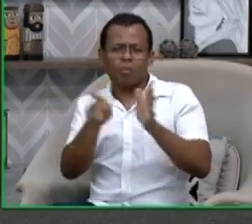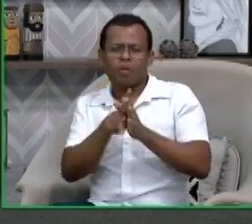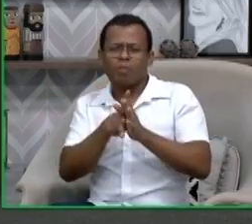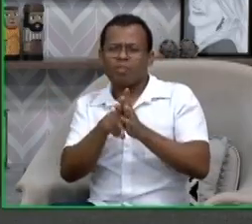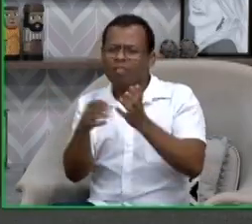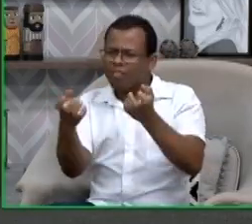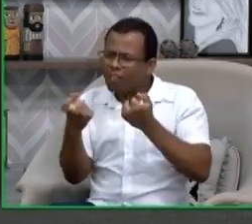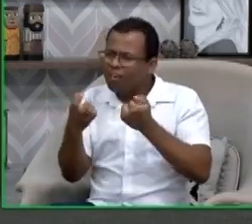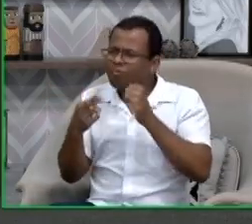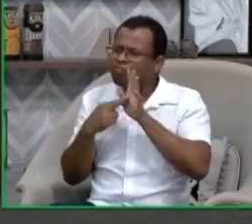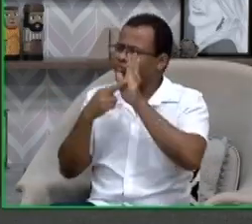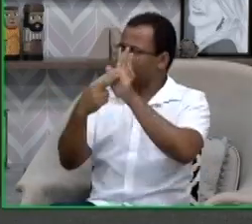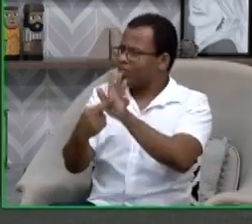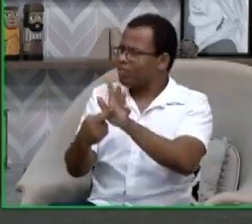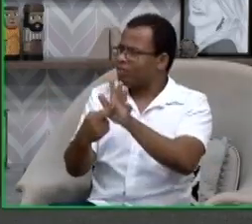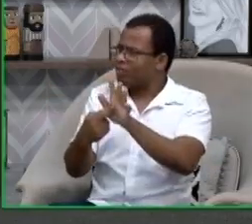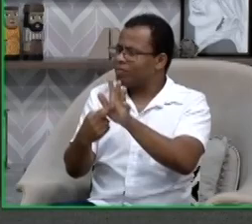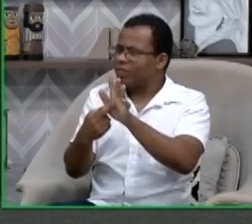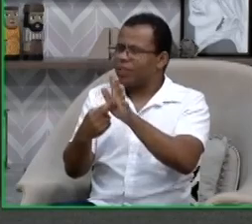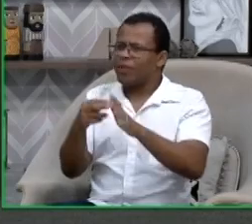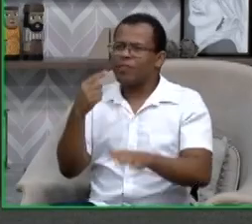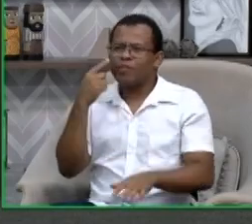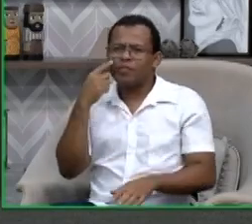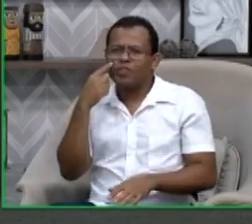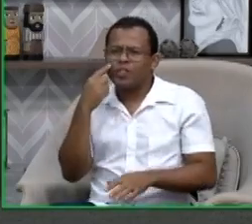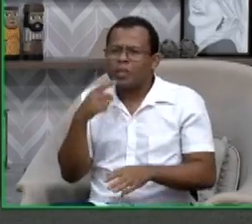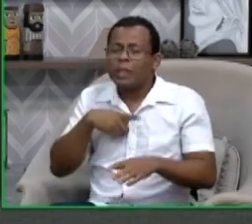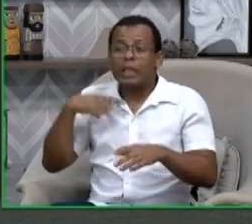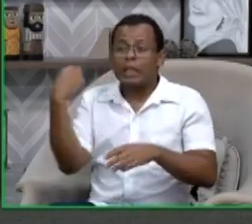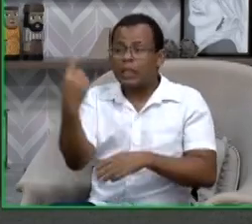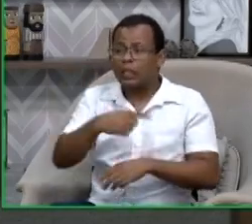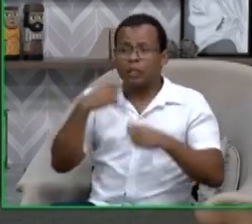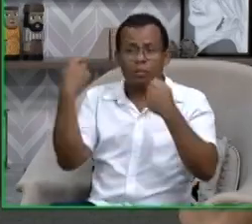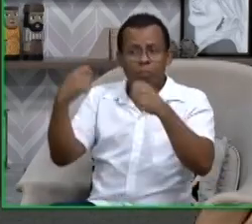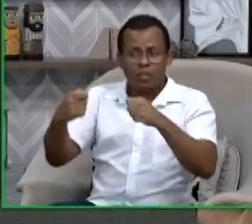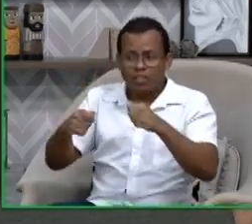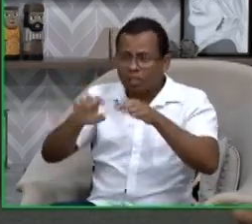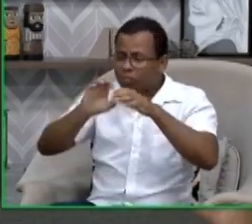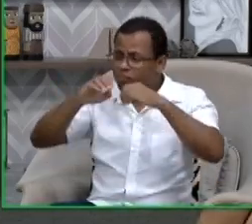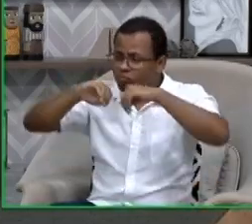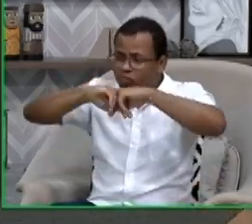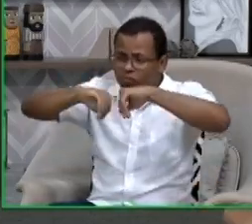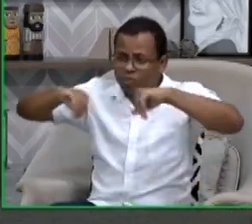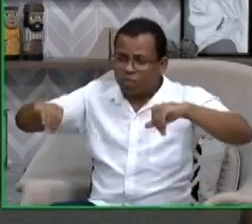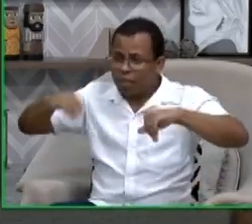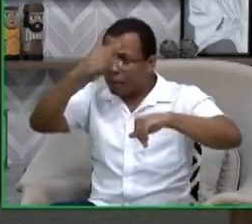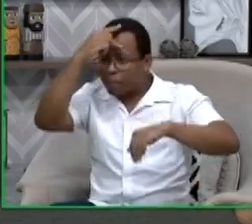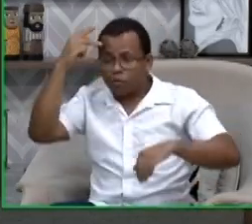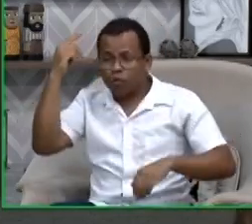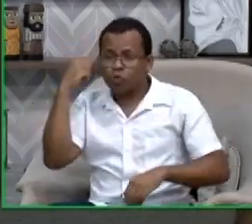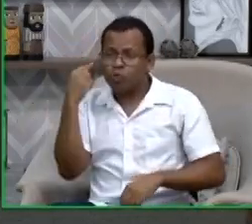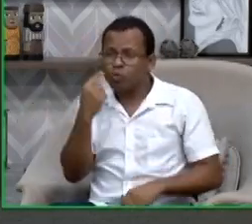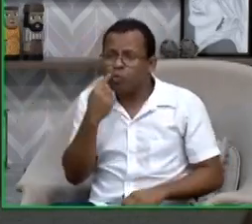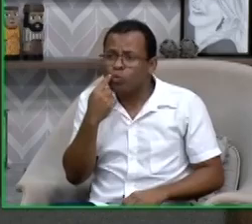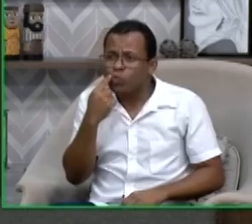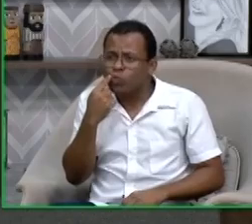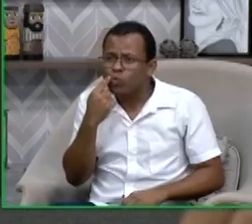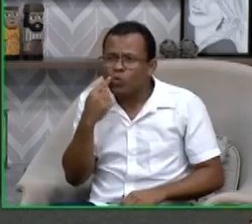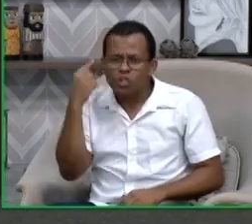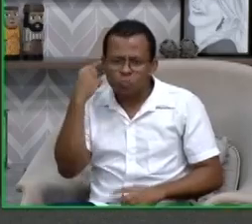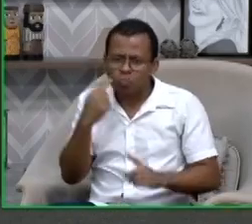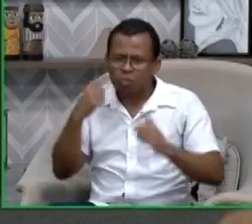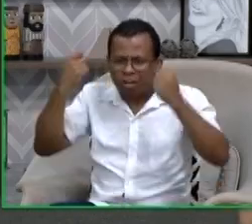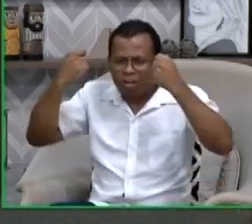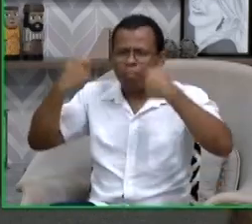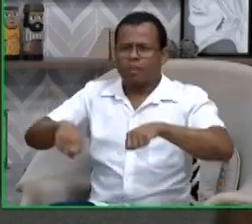se representar. Né? Algo que nós precisamos desmistificar em relação à pessoa surda é que a pessoa surda ela é